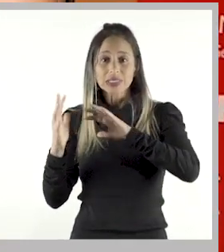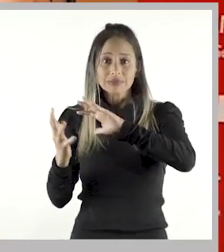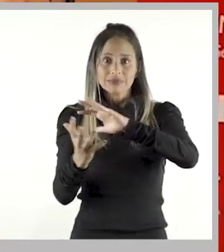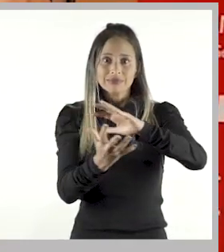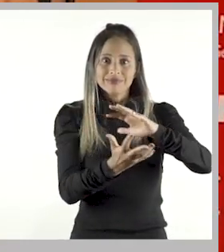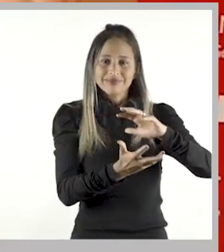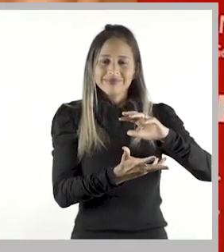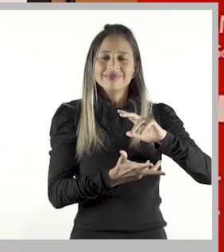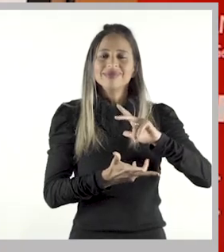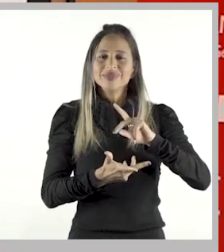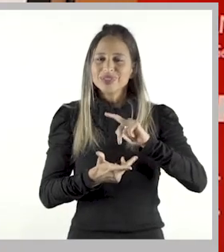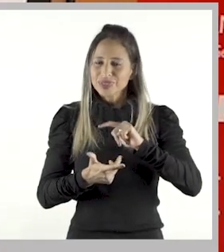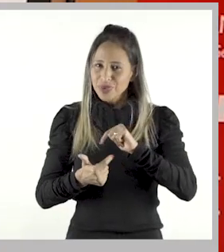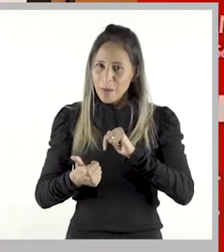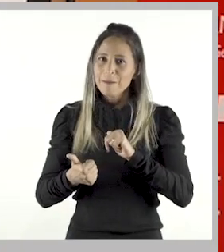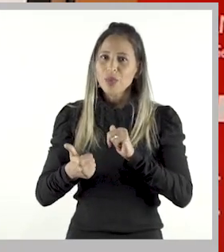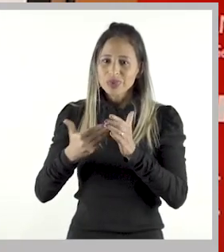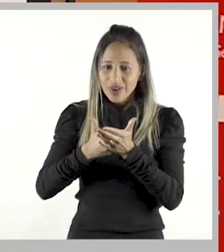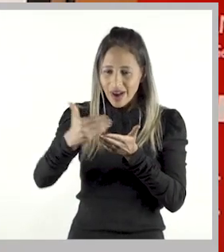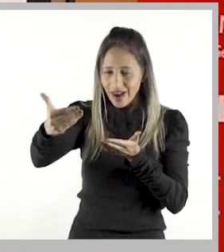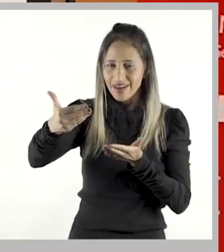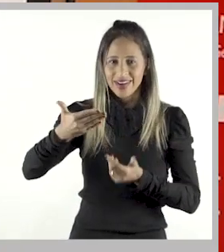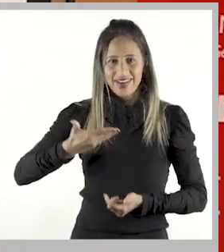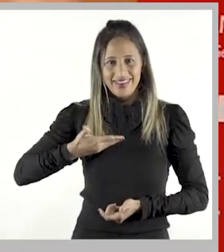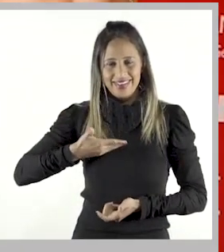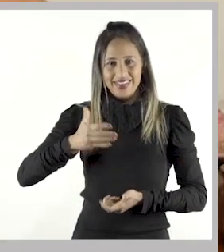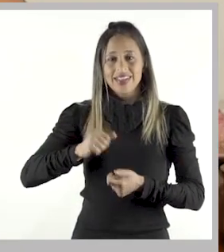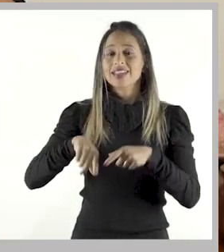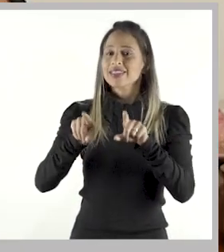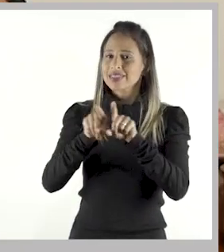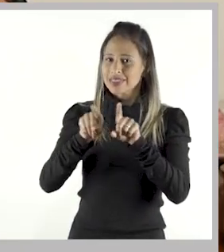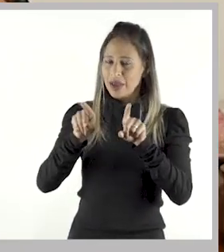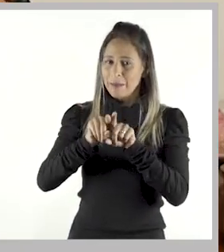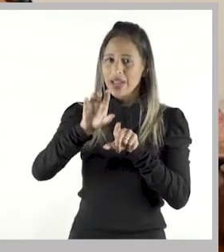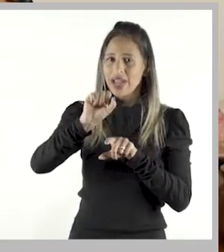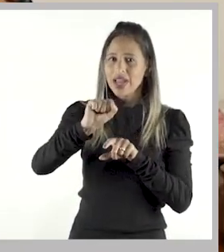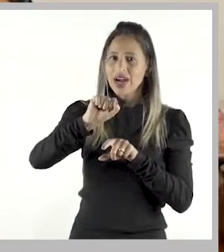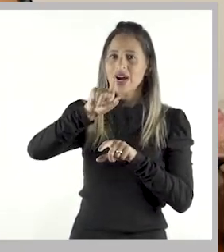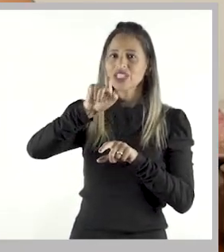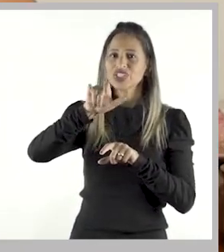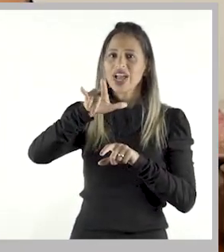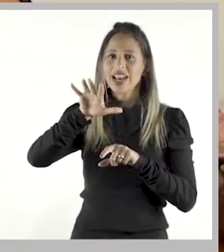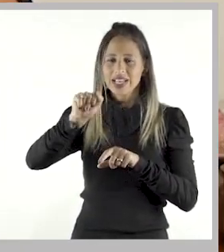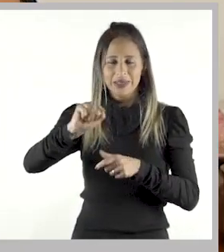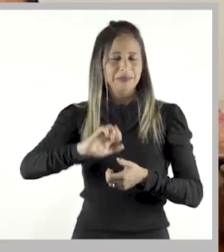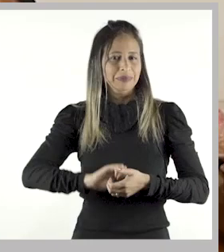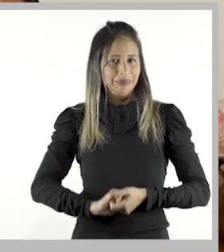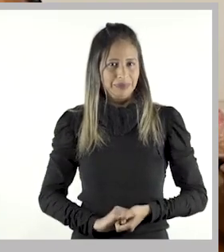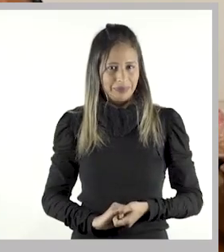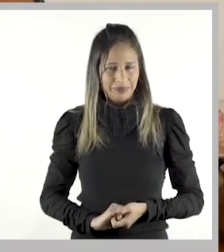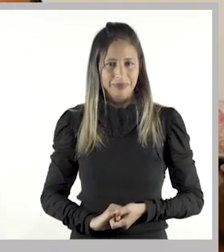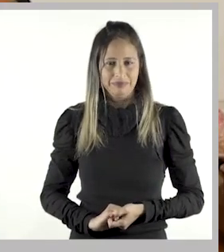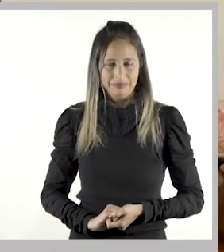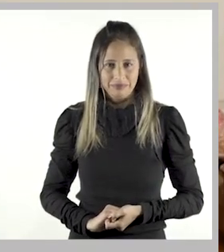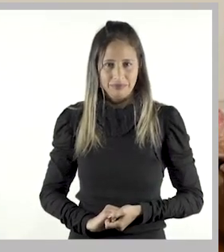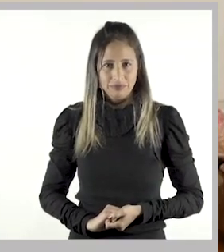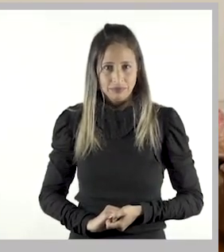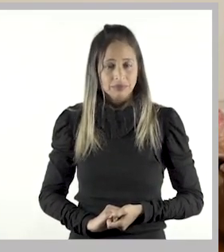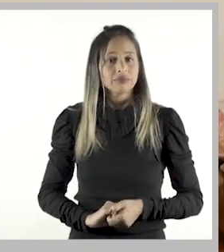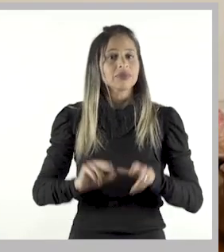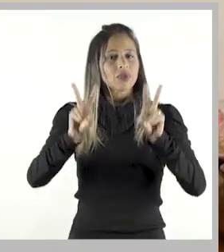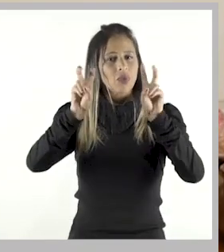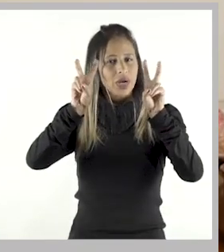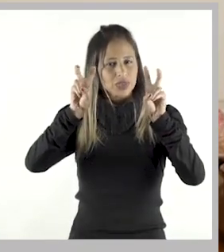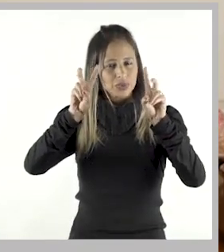partir dessa amizade, também da Angélica Calil. Bem, o assunto do festival deste ano